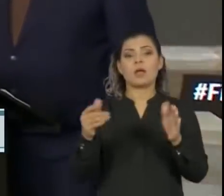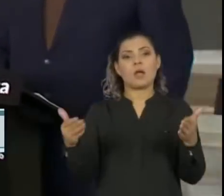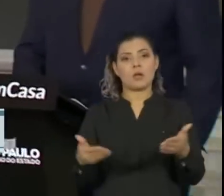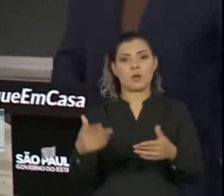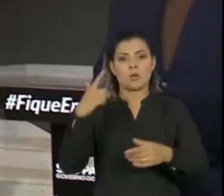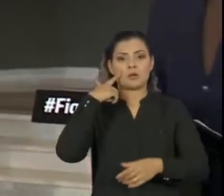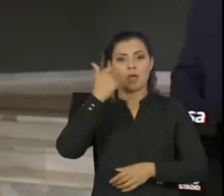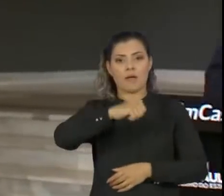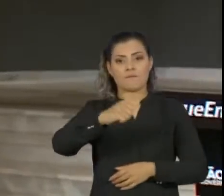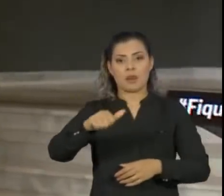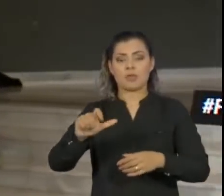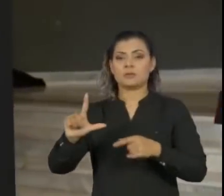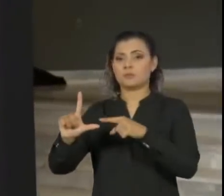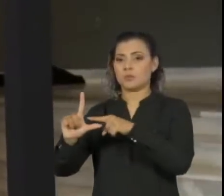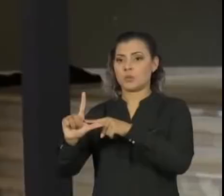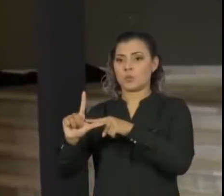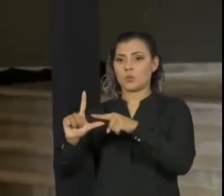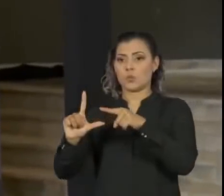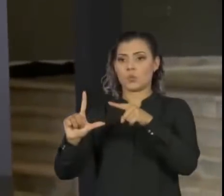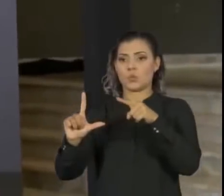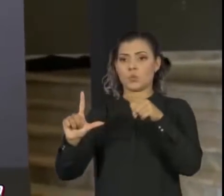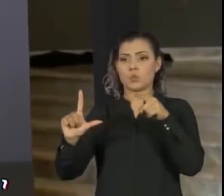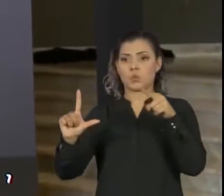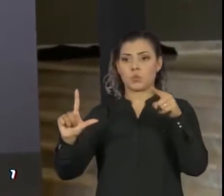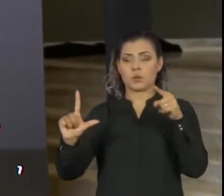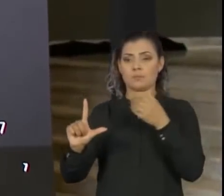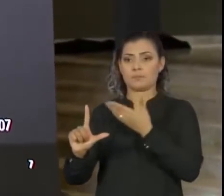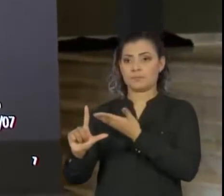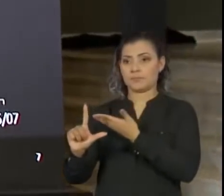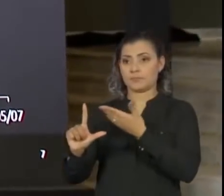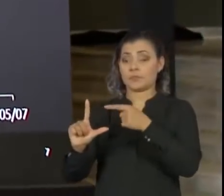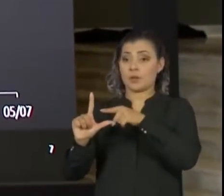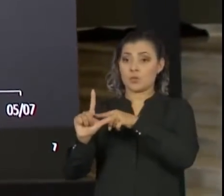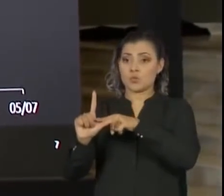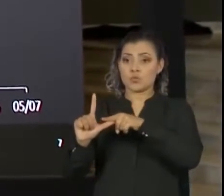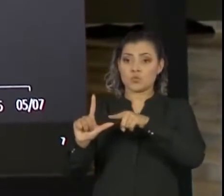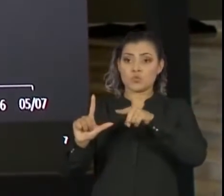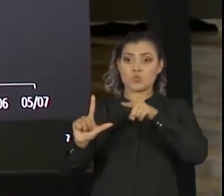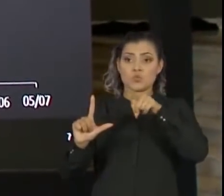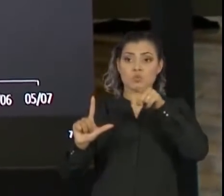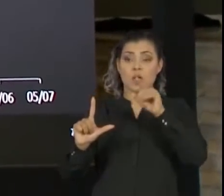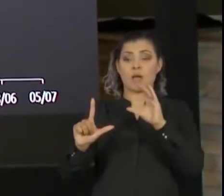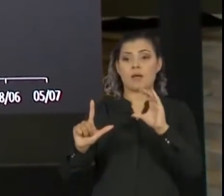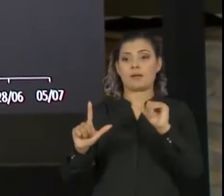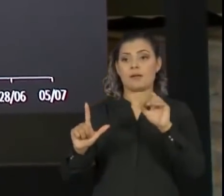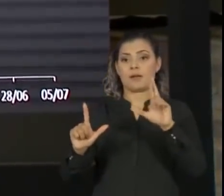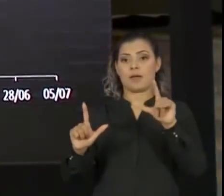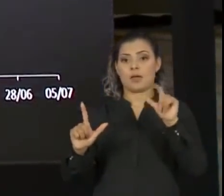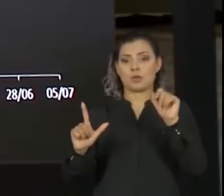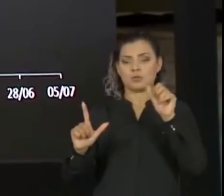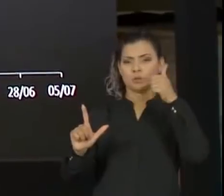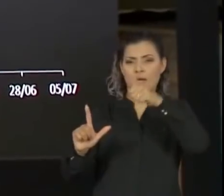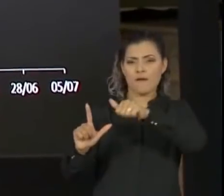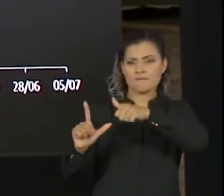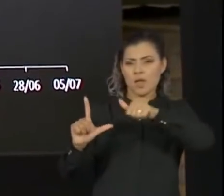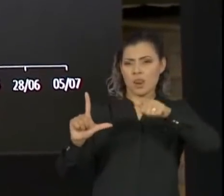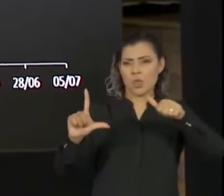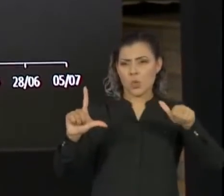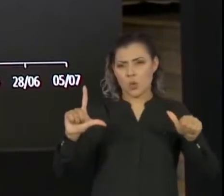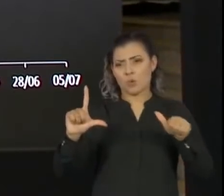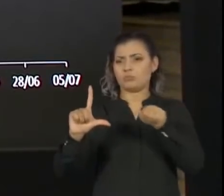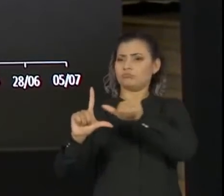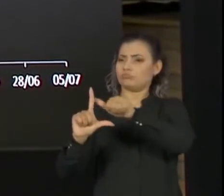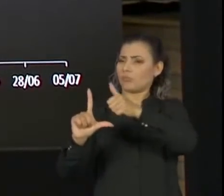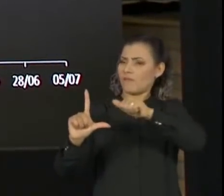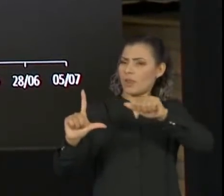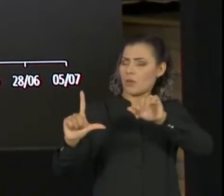análise feita pelo Centro de Contingência, o Dr. Carlos Carvalho analisou ao longo desse processo também